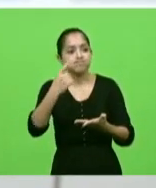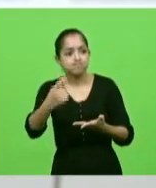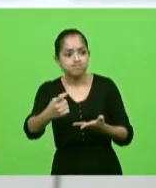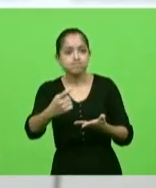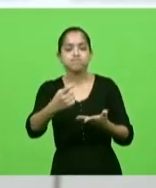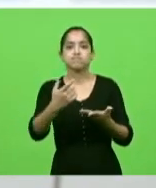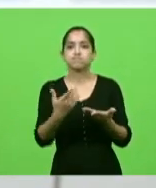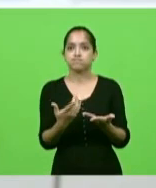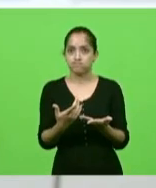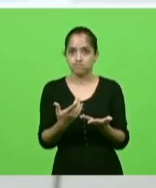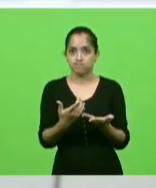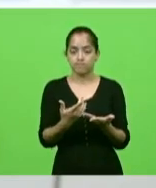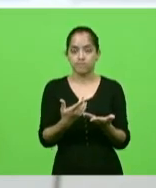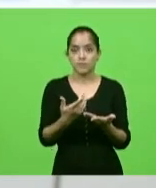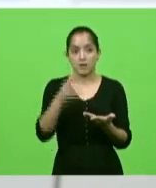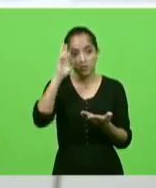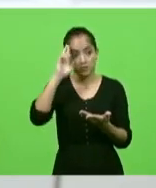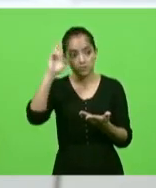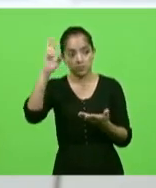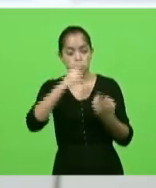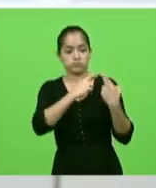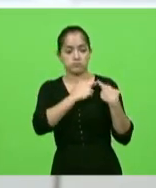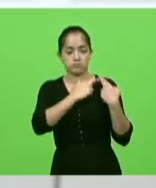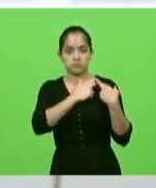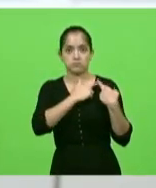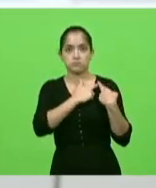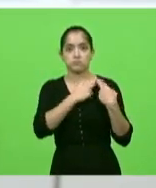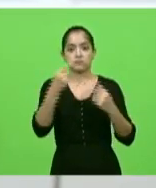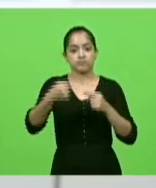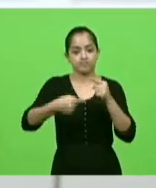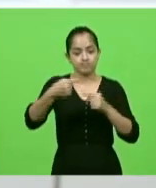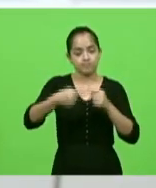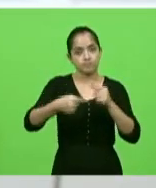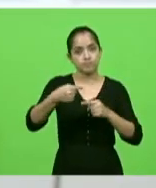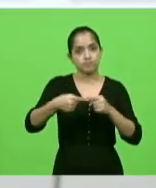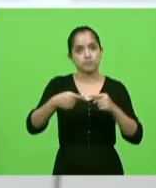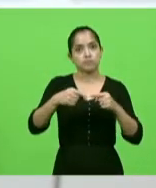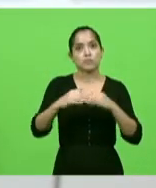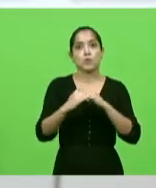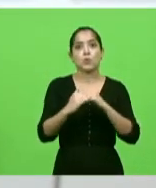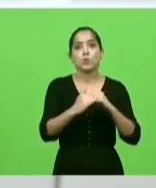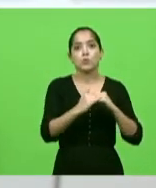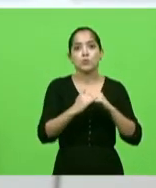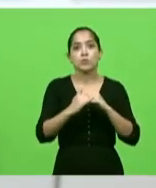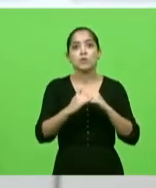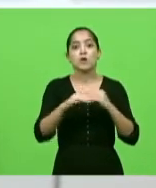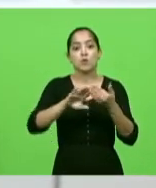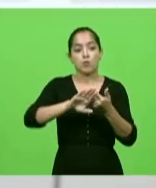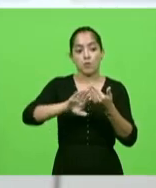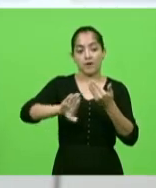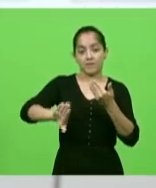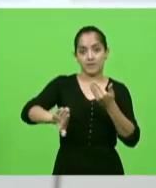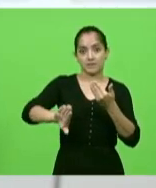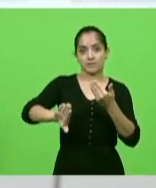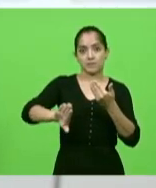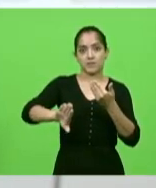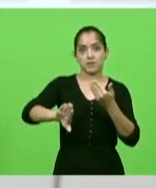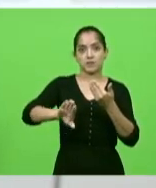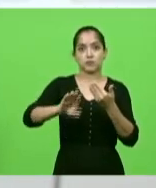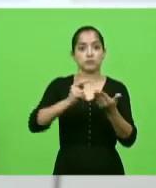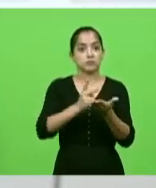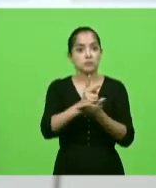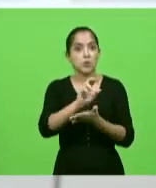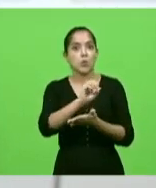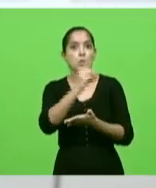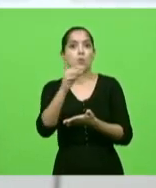que estabelecendo-se assim a instabilidade político-institucional com afastamento definitivo ou não do